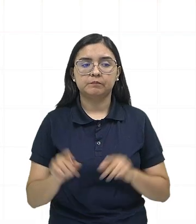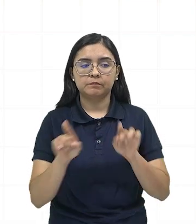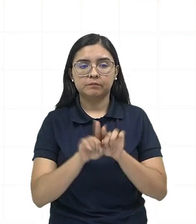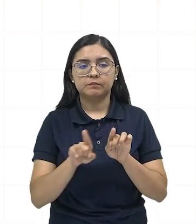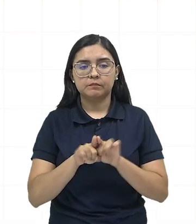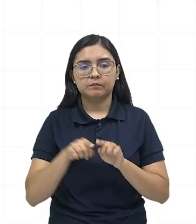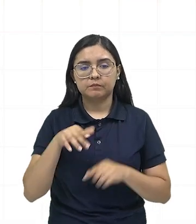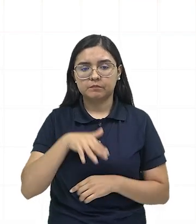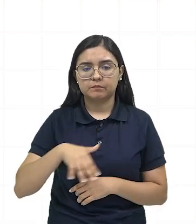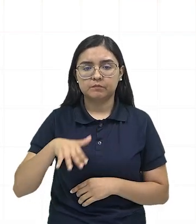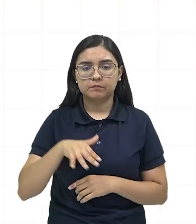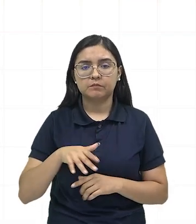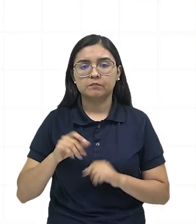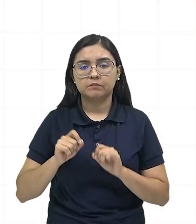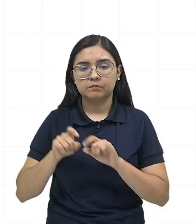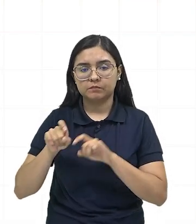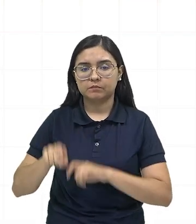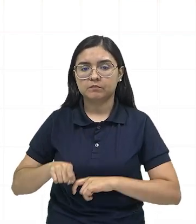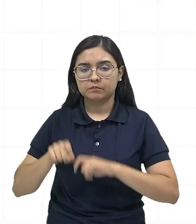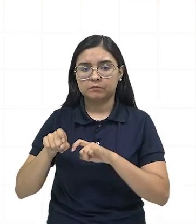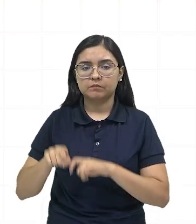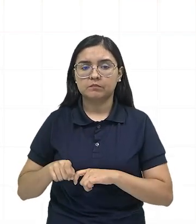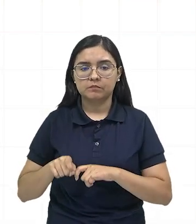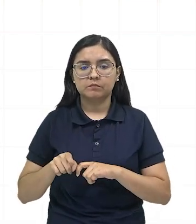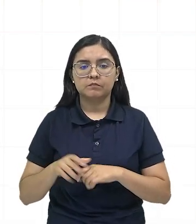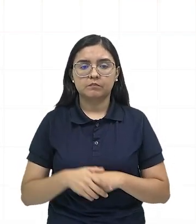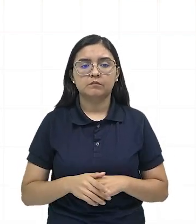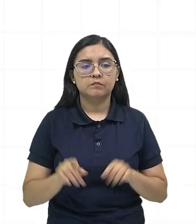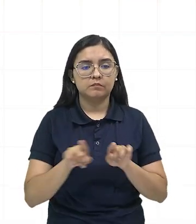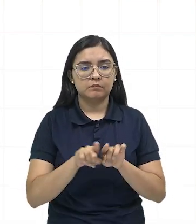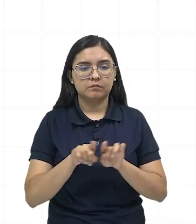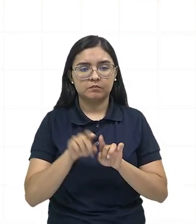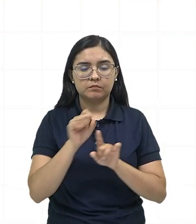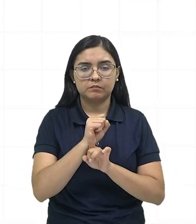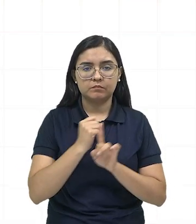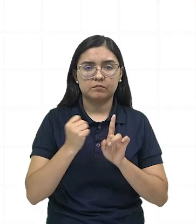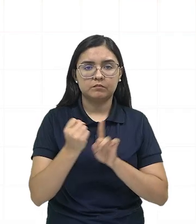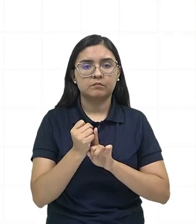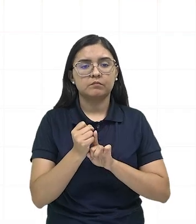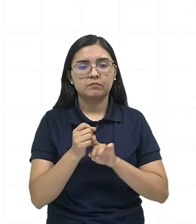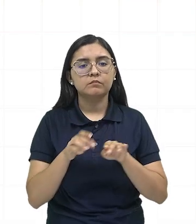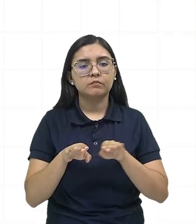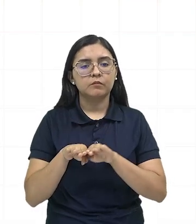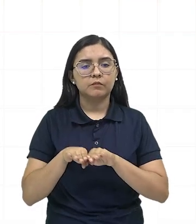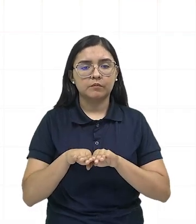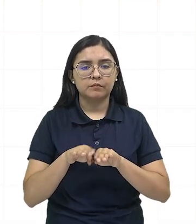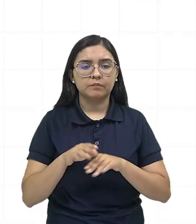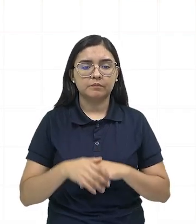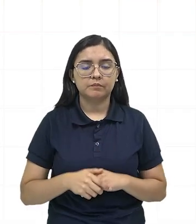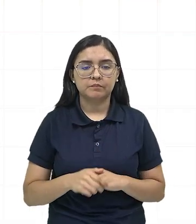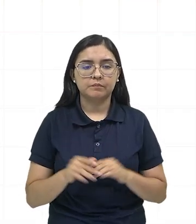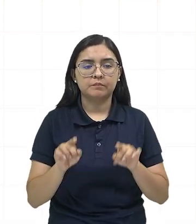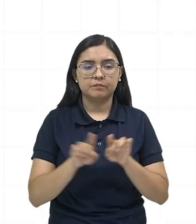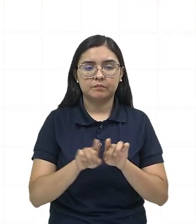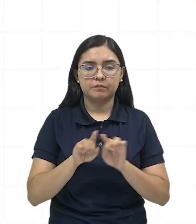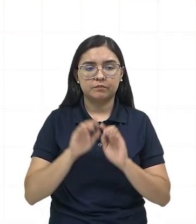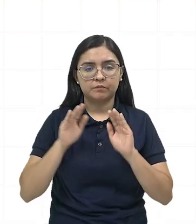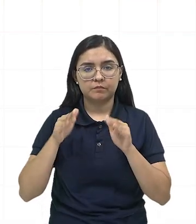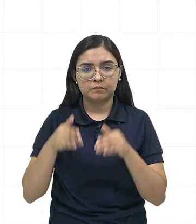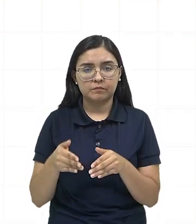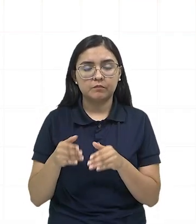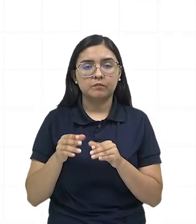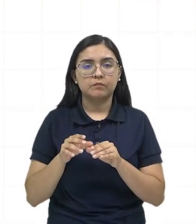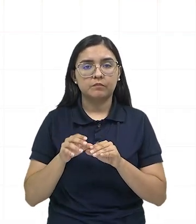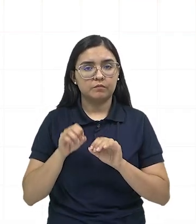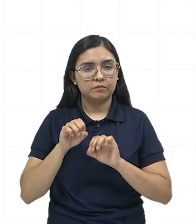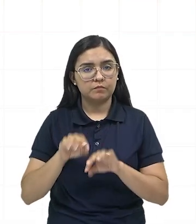pequenas propriedades agrícolas, uma sociedade mais igualitária, tá? Uma ênfase maior